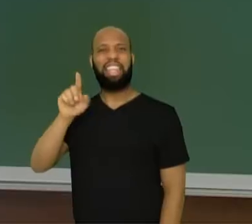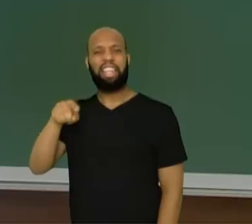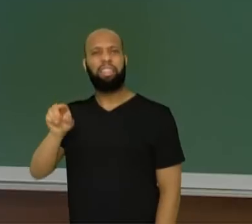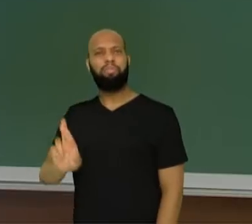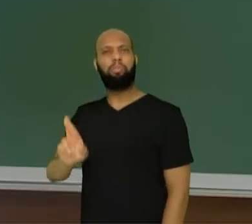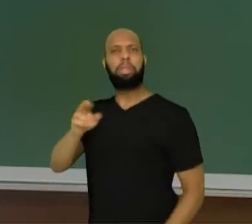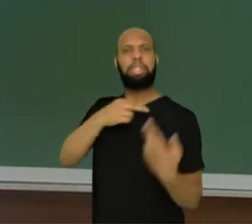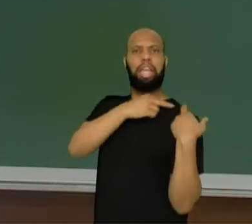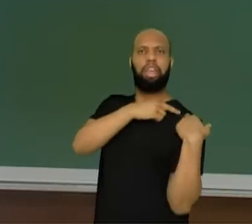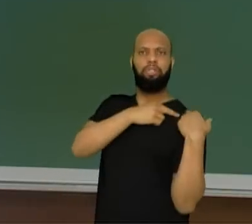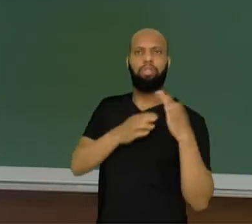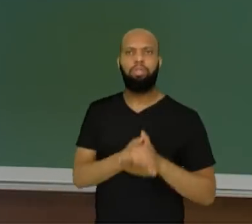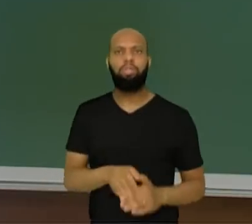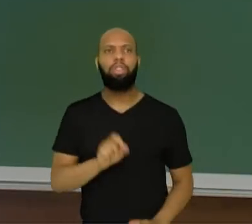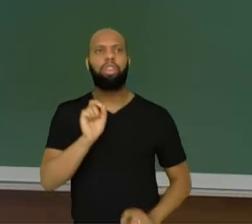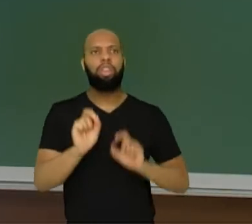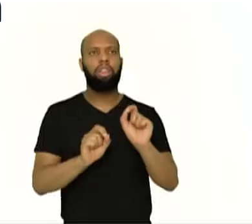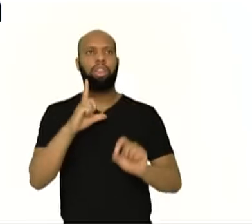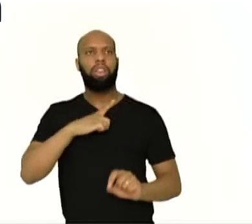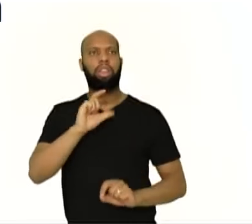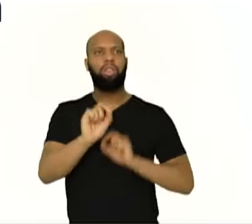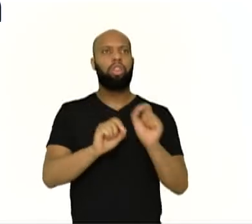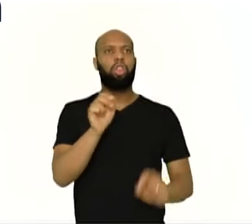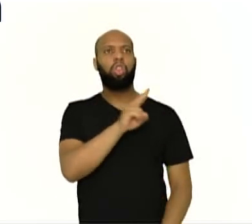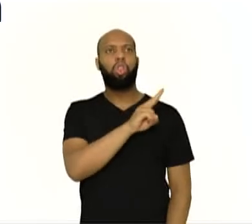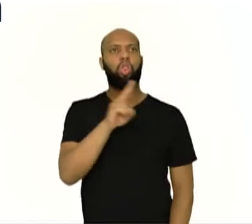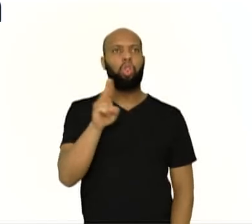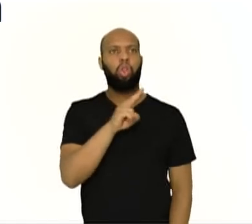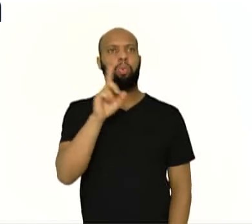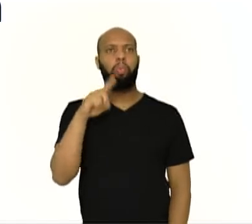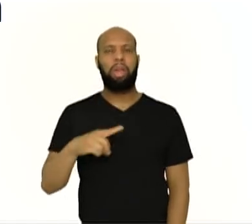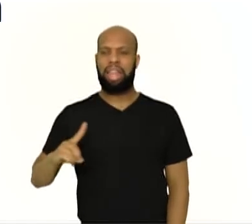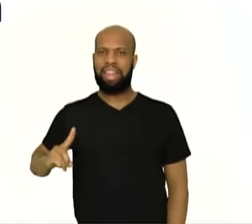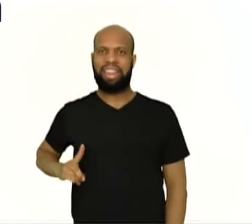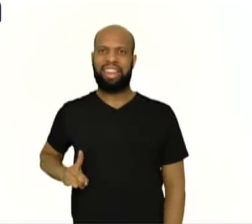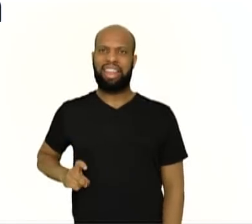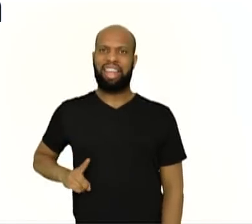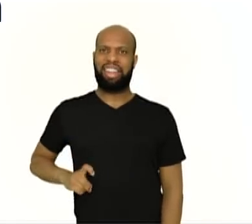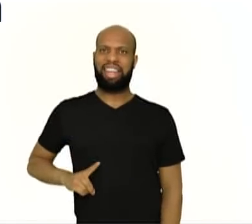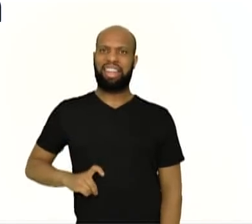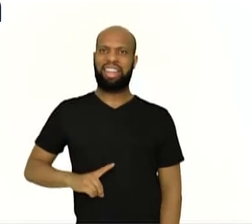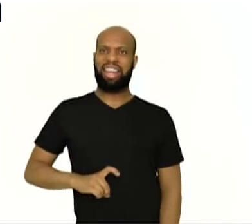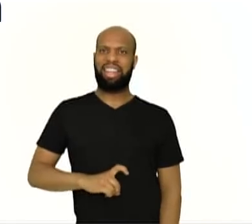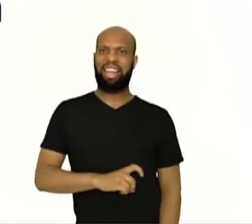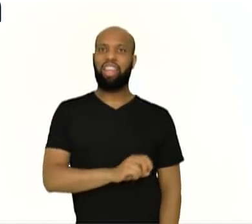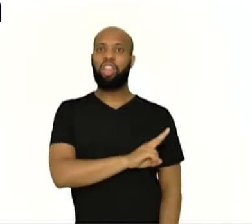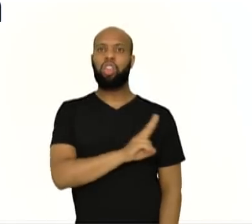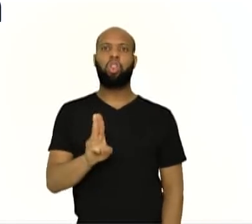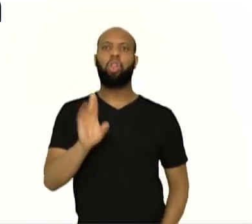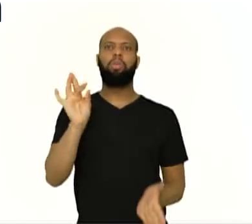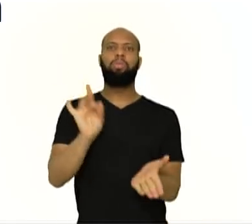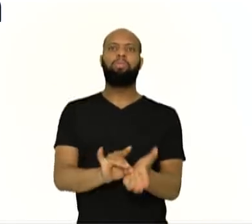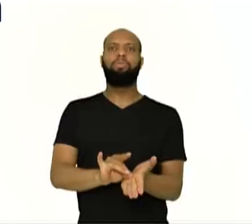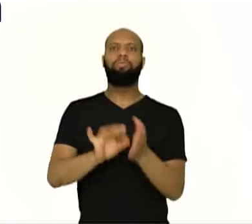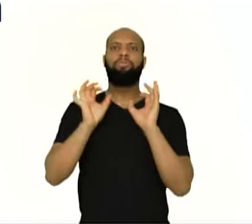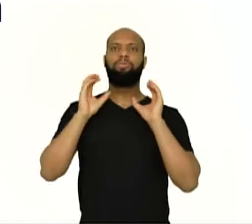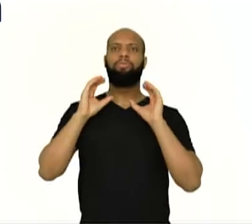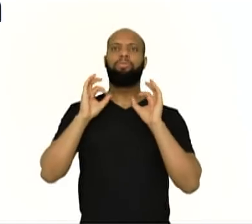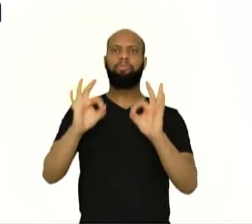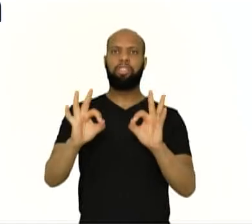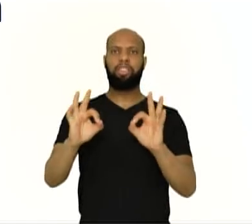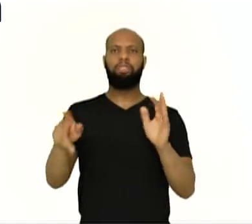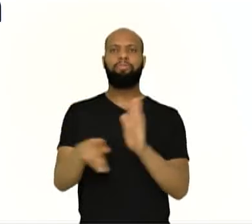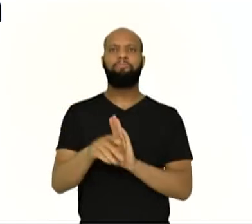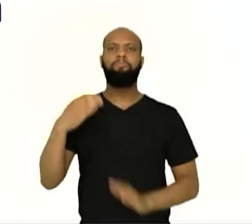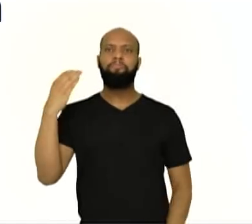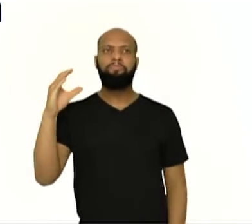A ascaridíase causada pelo Ascaris lumbricoides. Olha o nome científico que você já aprendeu.